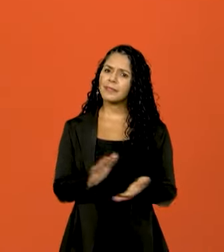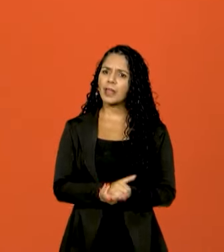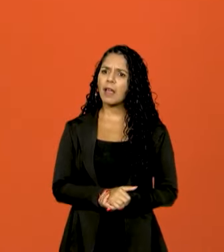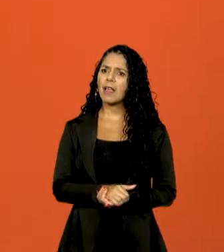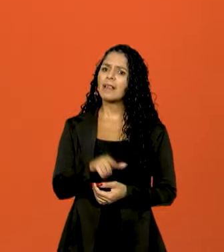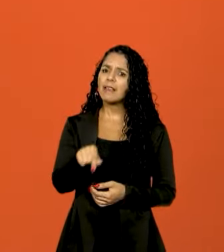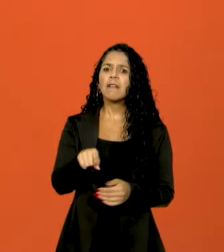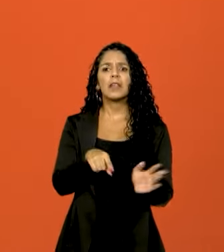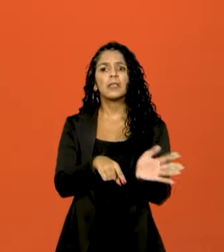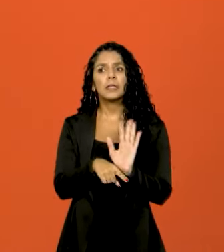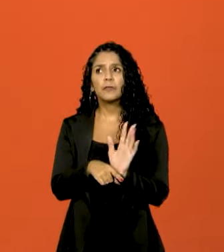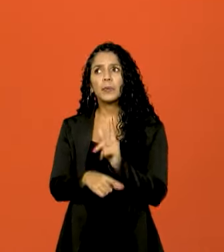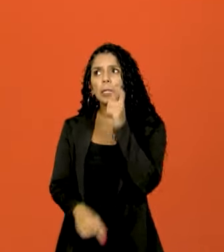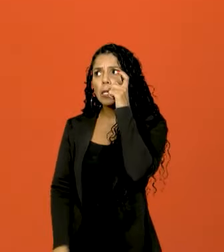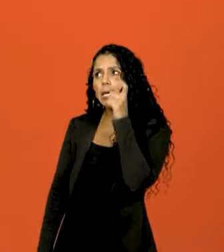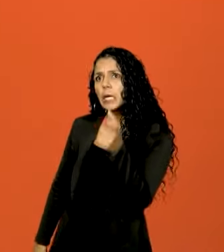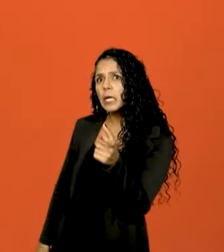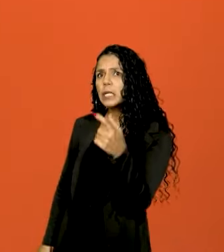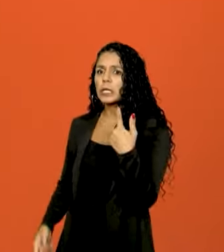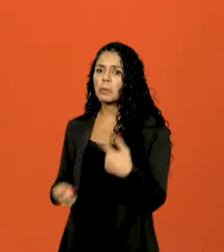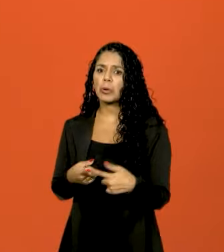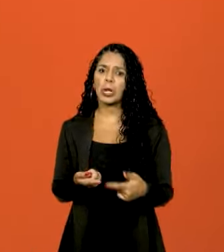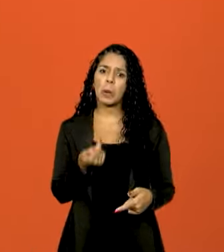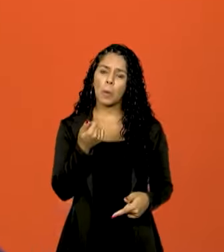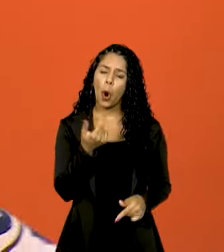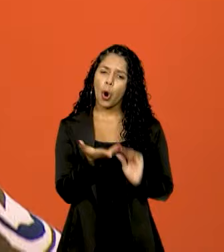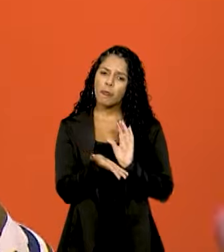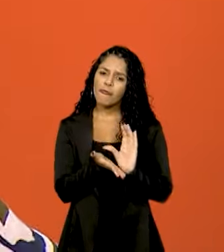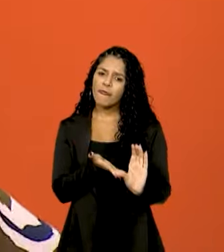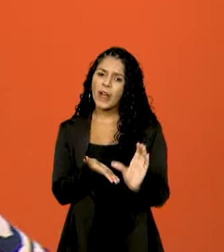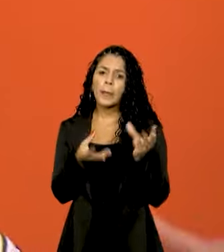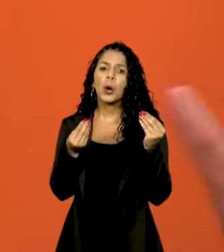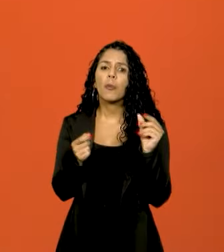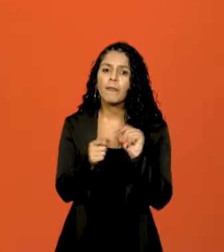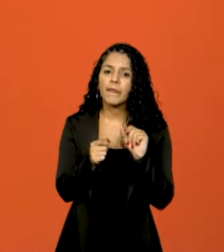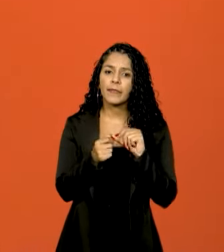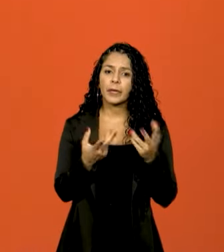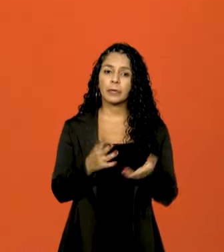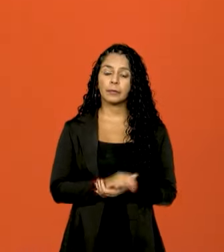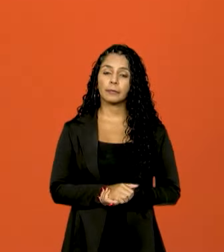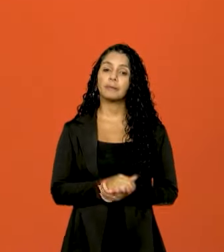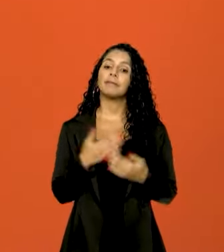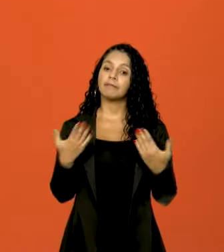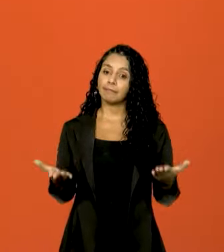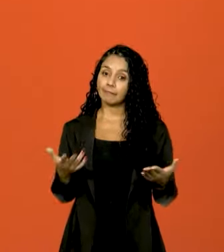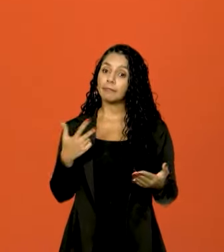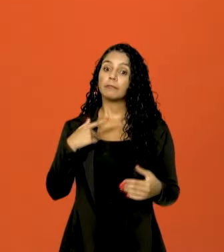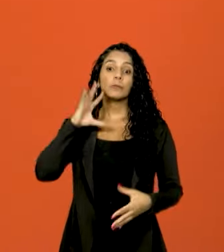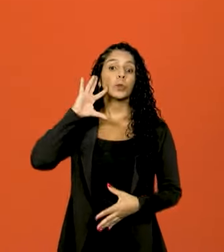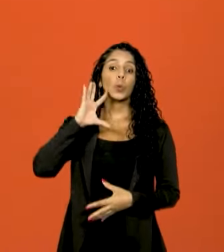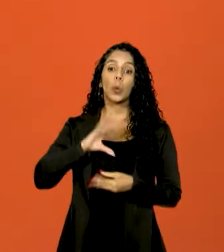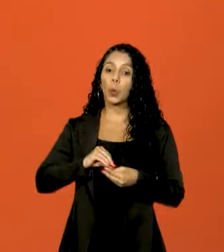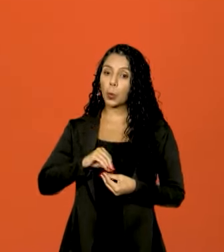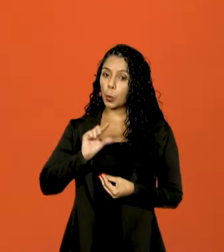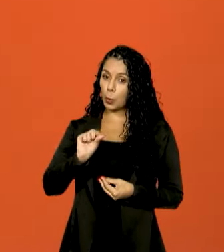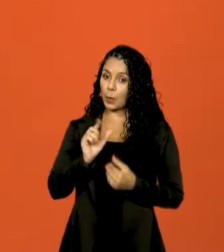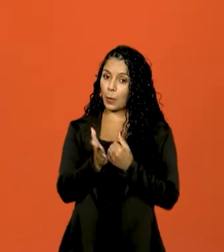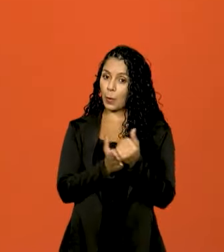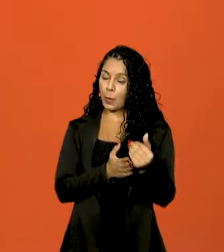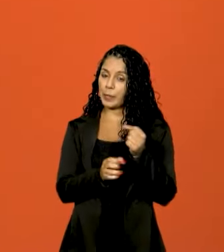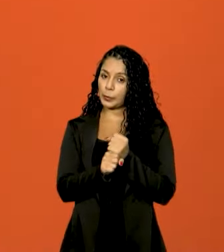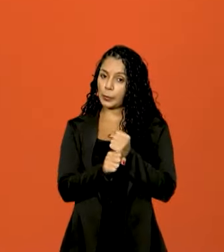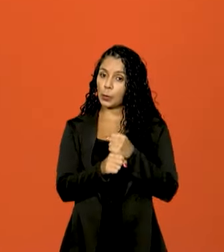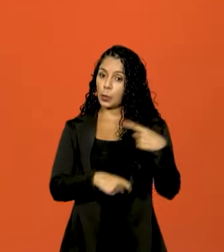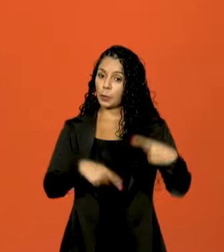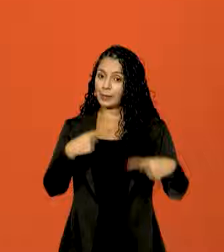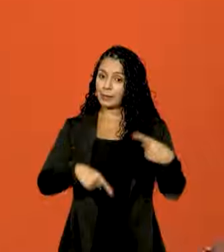ponto esse filme vai ser interessante? É um filme de pouca verba? Como é que a gente vai fazer? E aí a gente chegou numa conclusão, no começo do ano, um